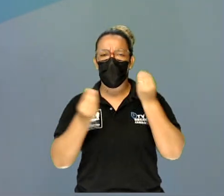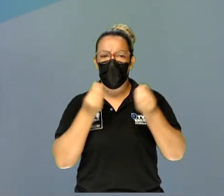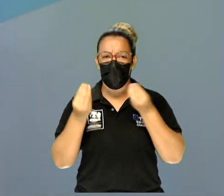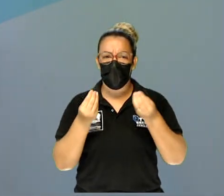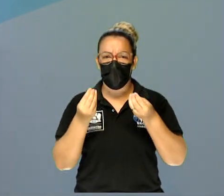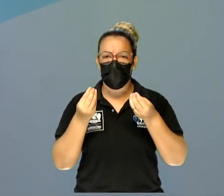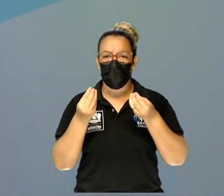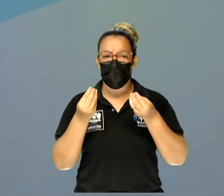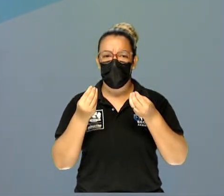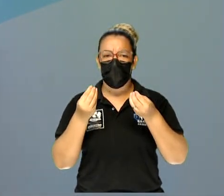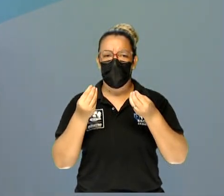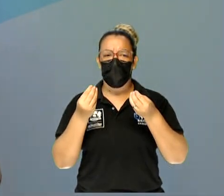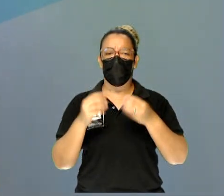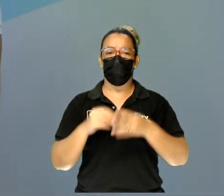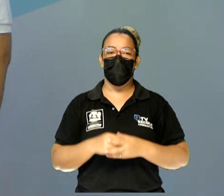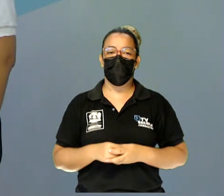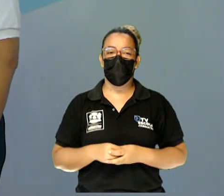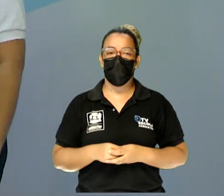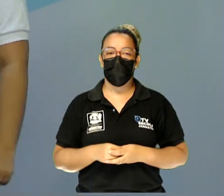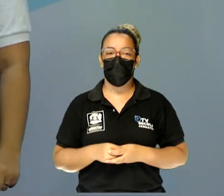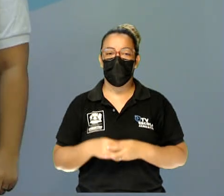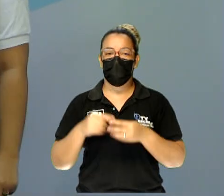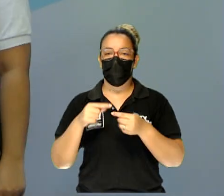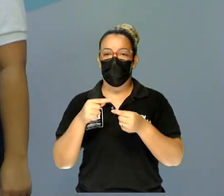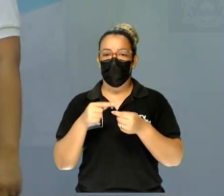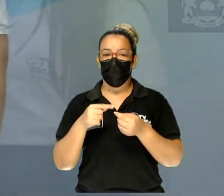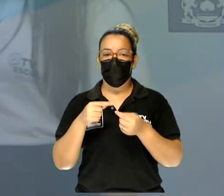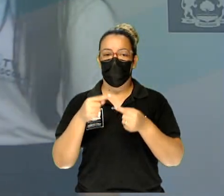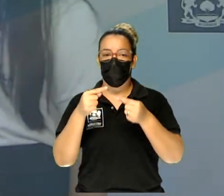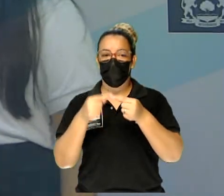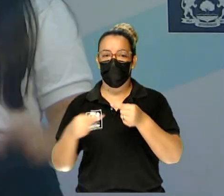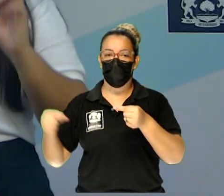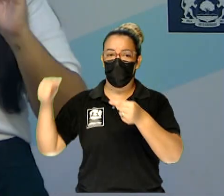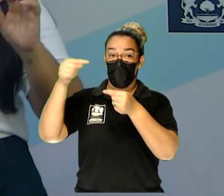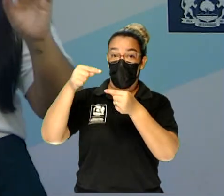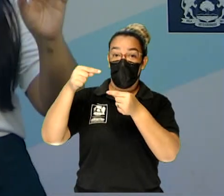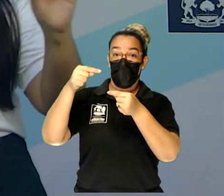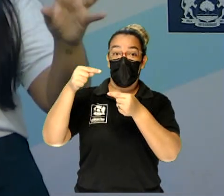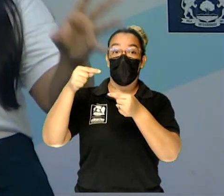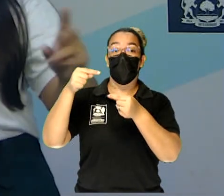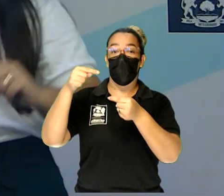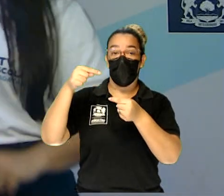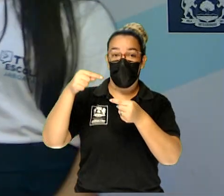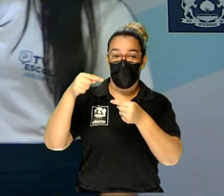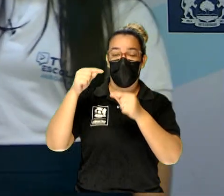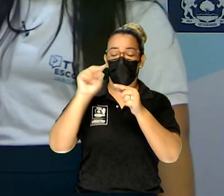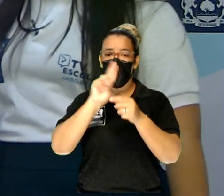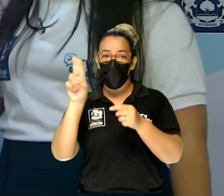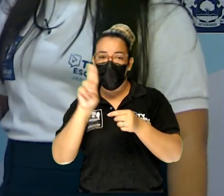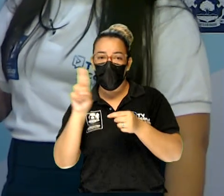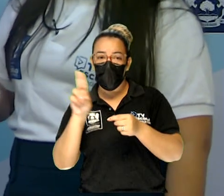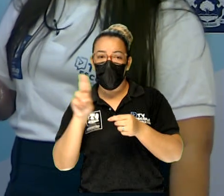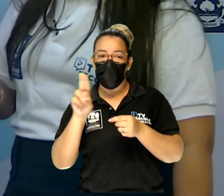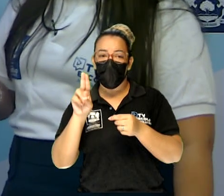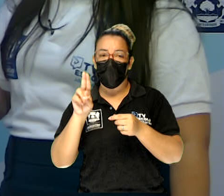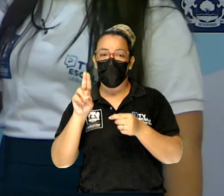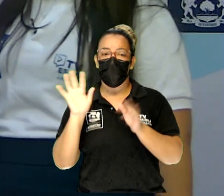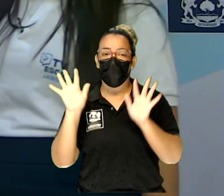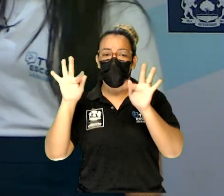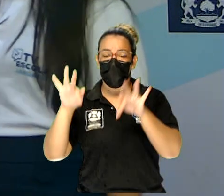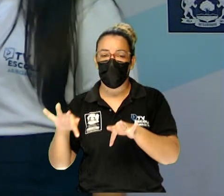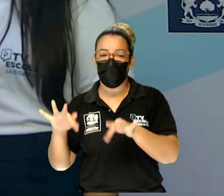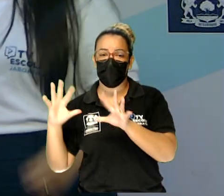A primeira parcela se chama minuendo, a segunda subtraindo e o